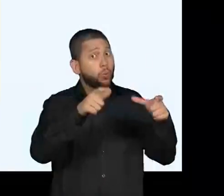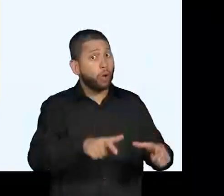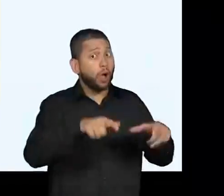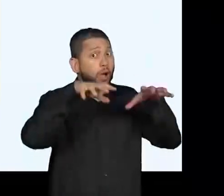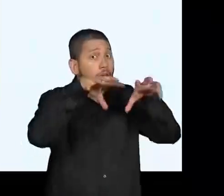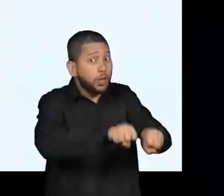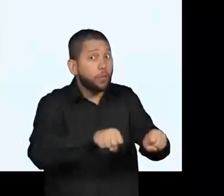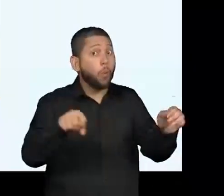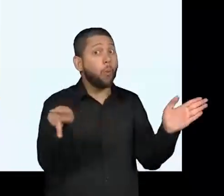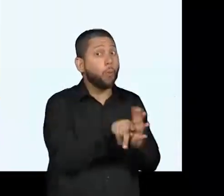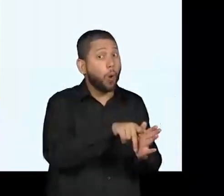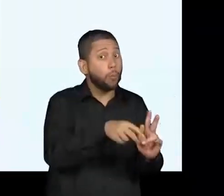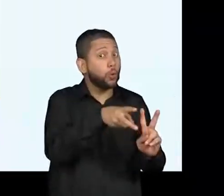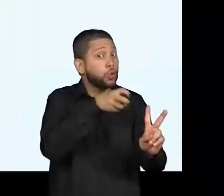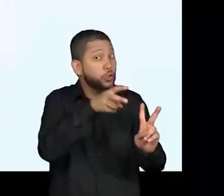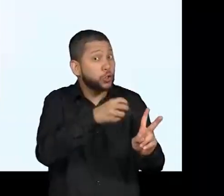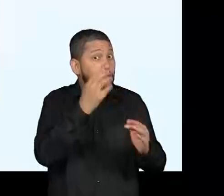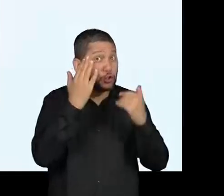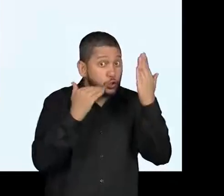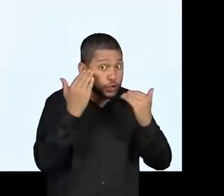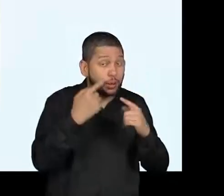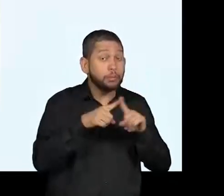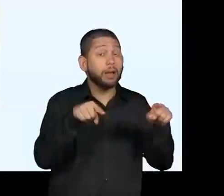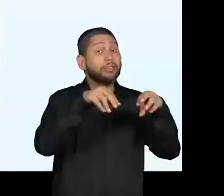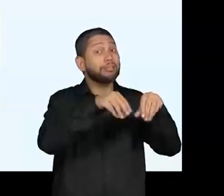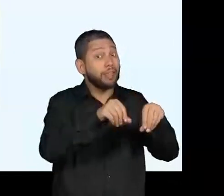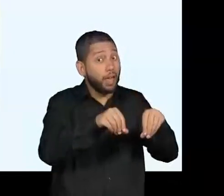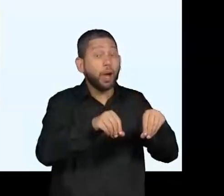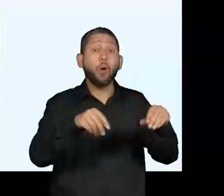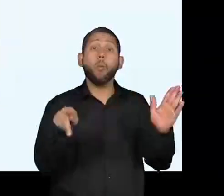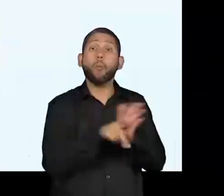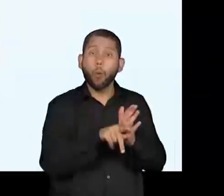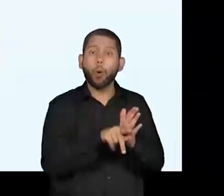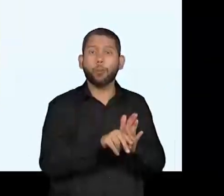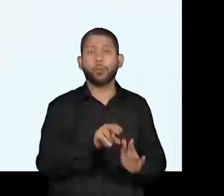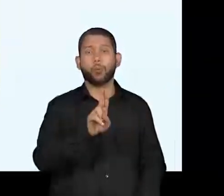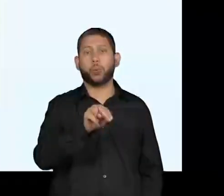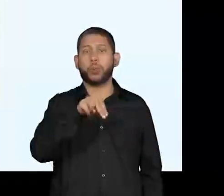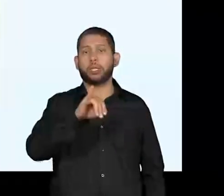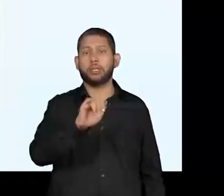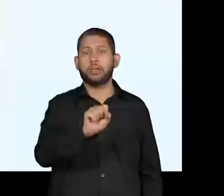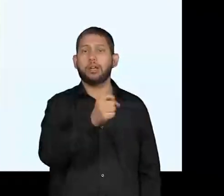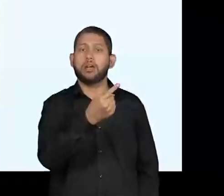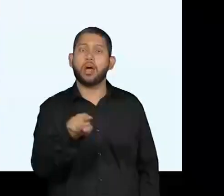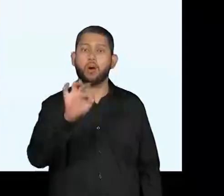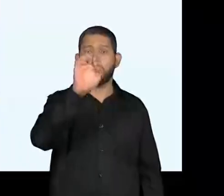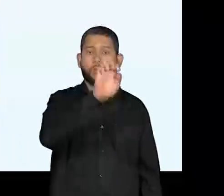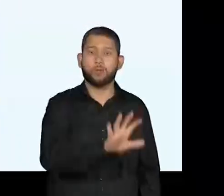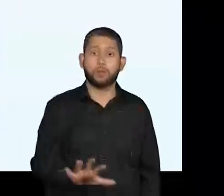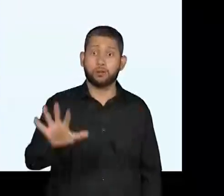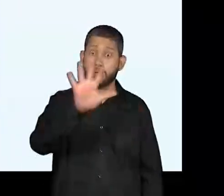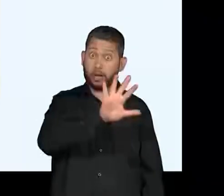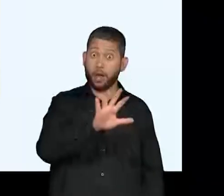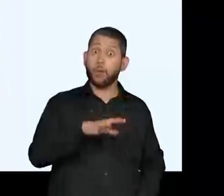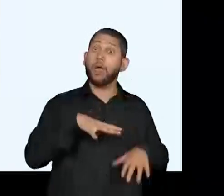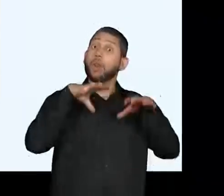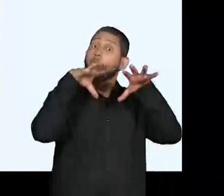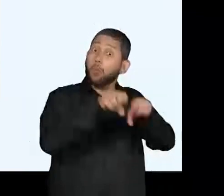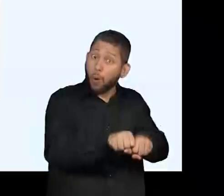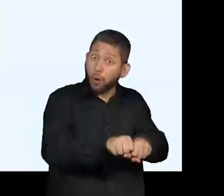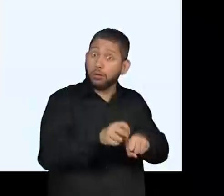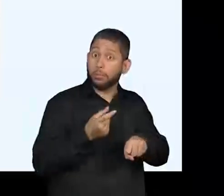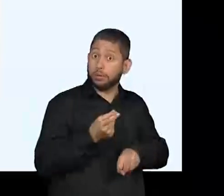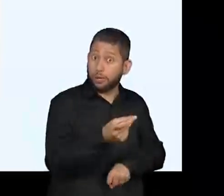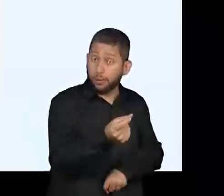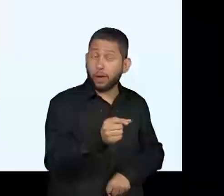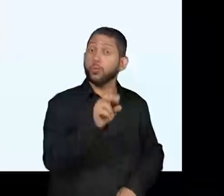das populações indígenas, essas terras continuam sendo bens da União, sendo reconhecidos aos indígenas a posse permanente e o